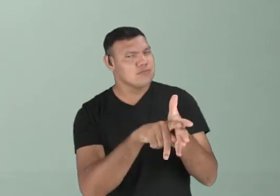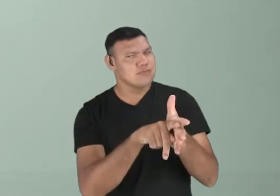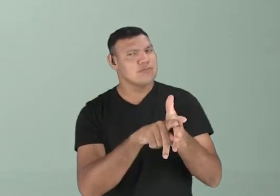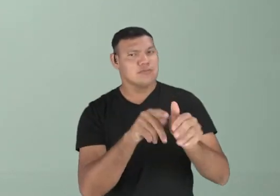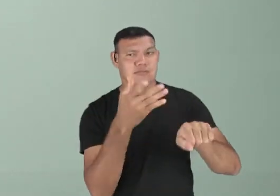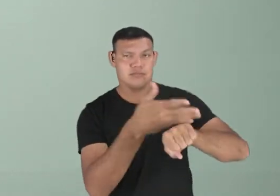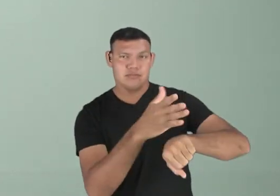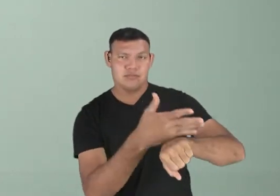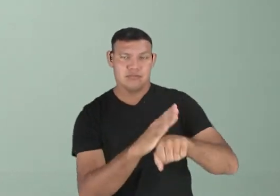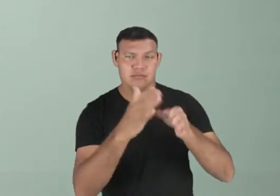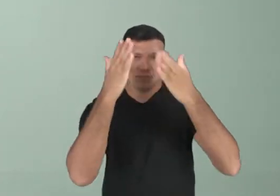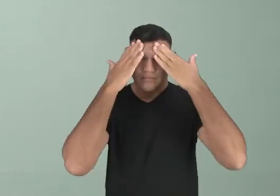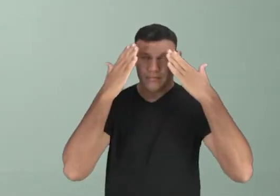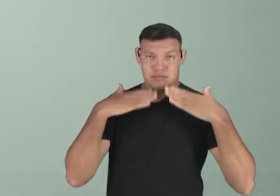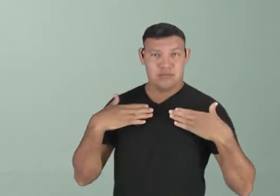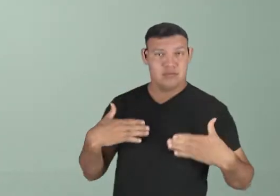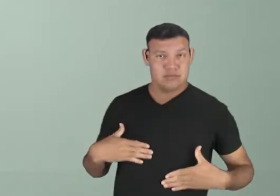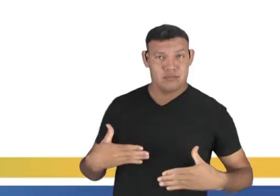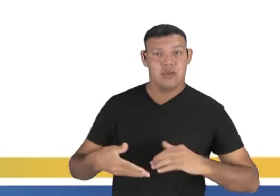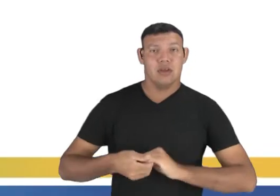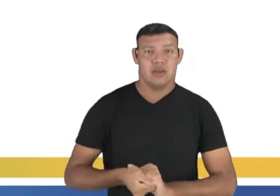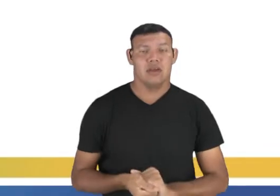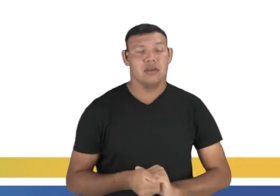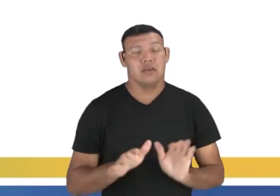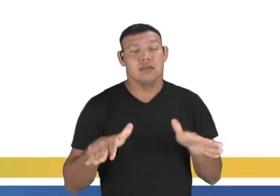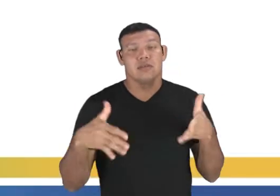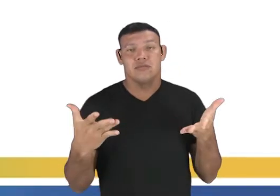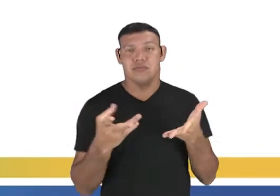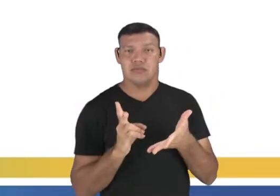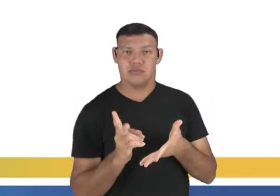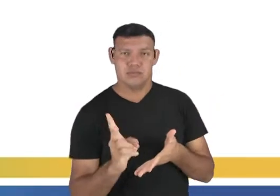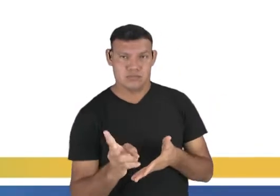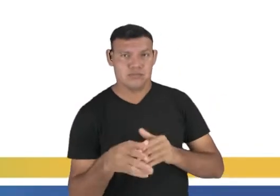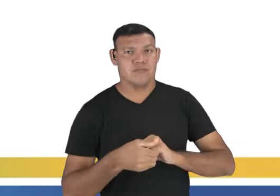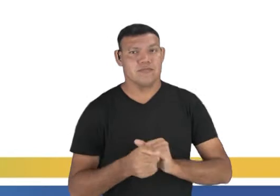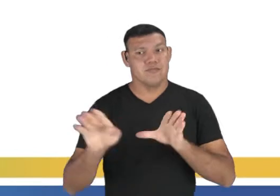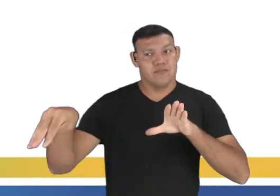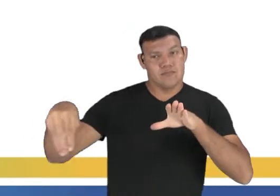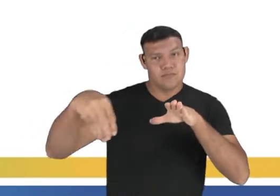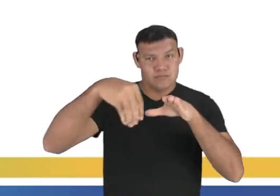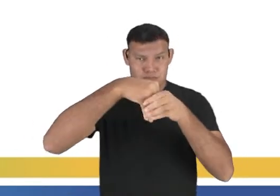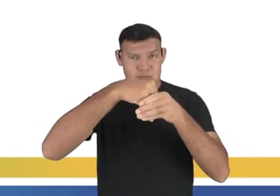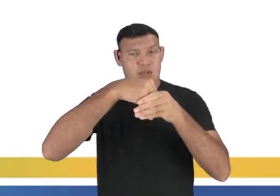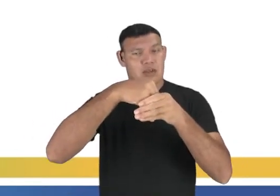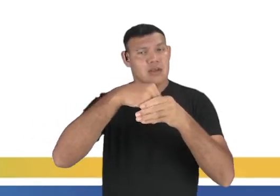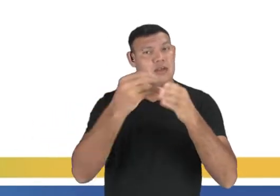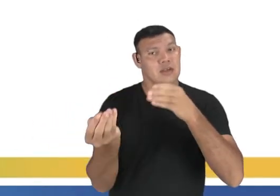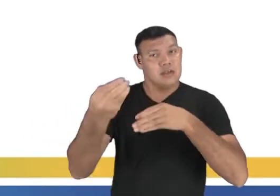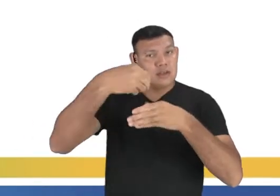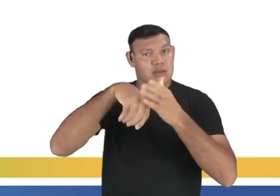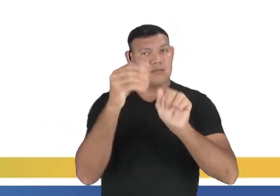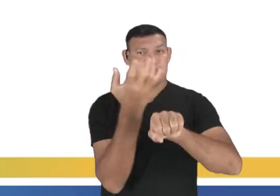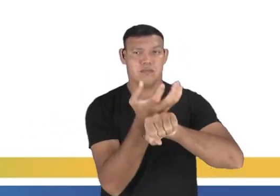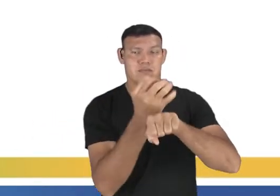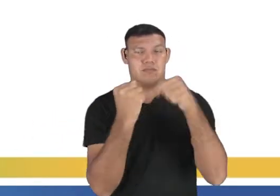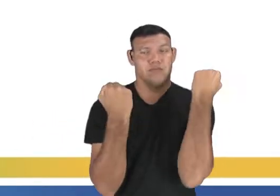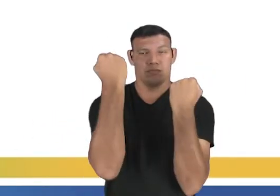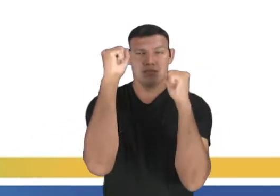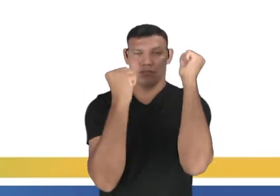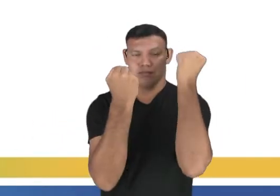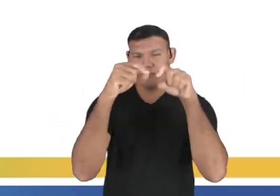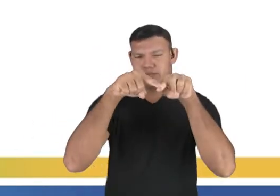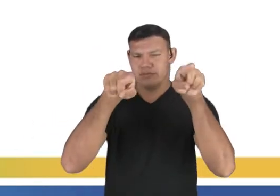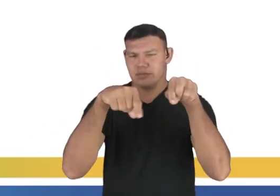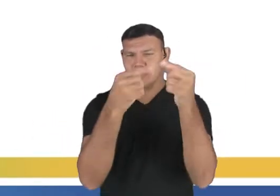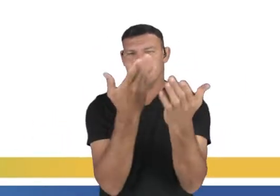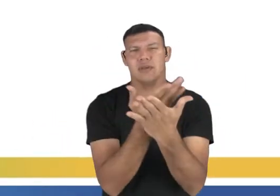tá? E daí, continuando, as práticas corporais inseridas na educação física escolar, lá na sala de